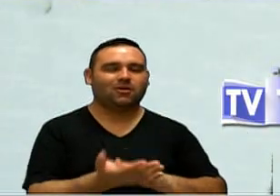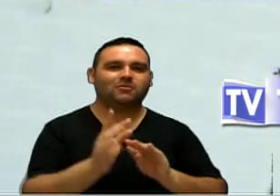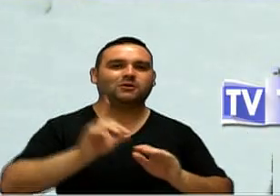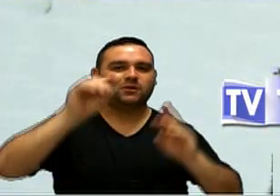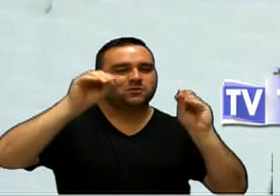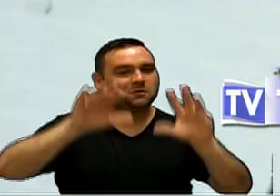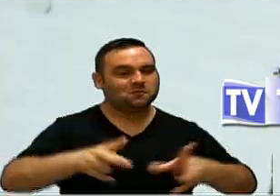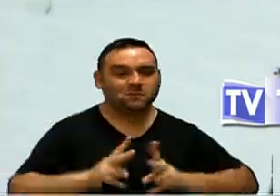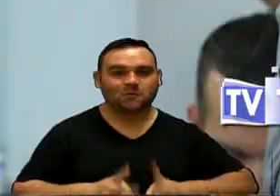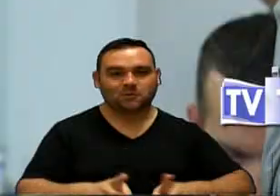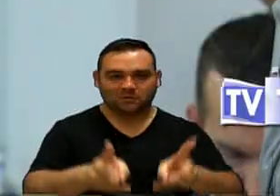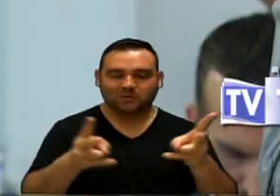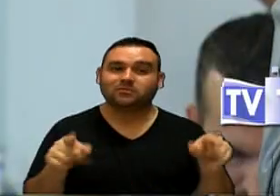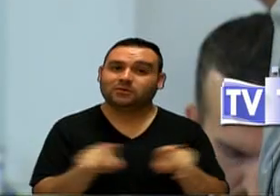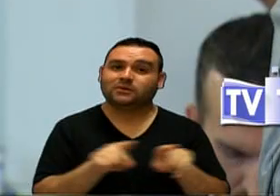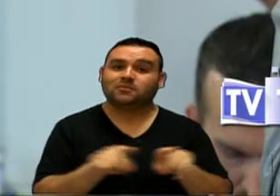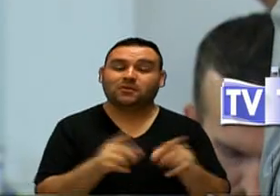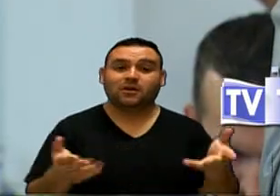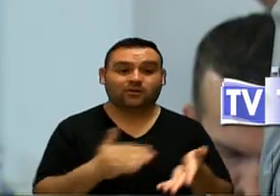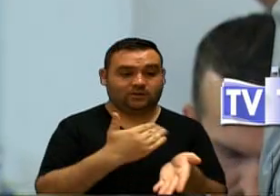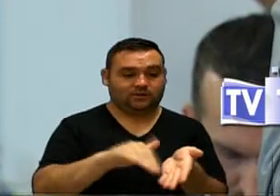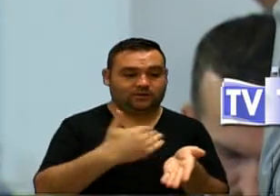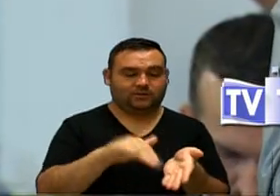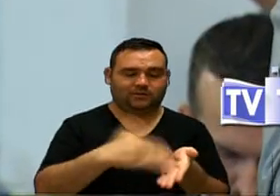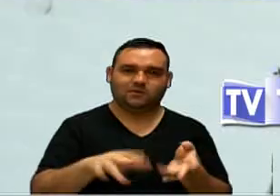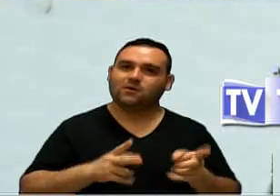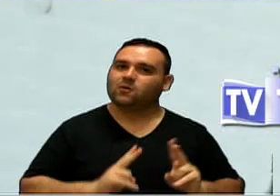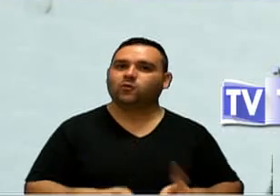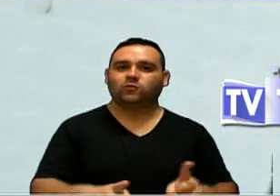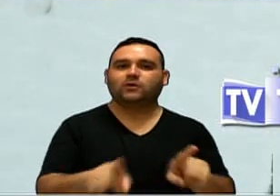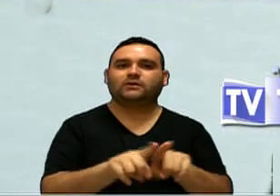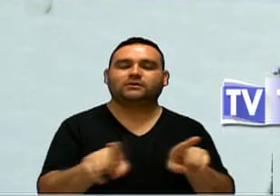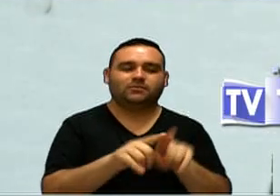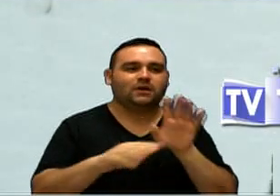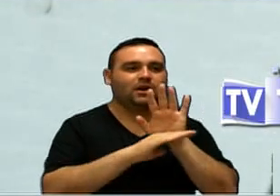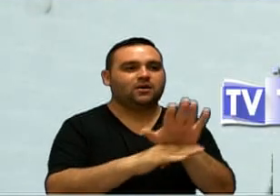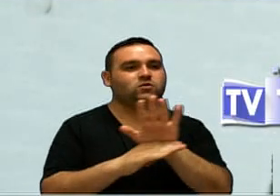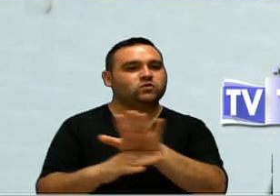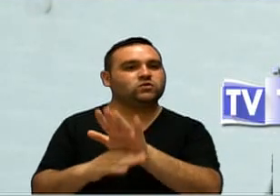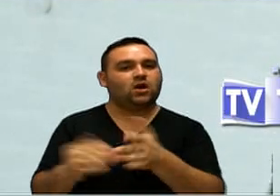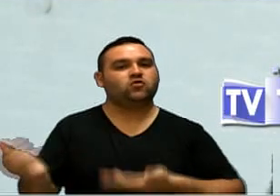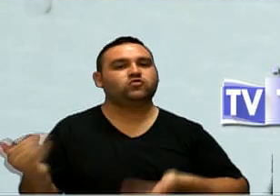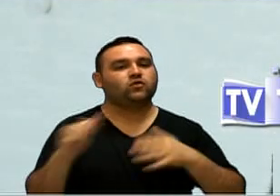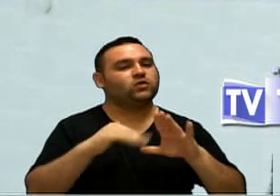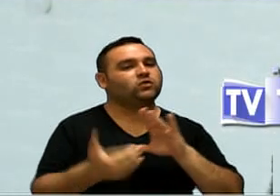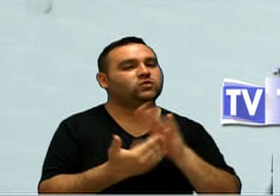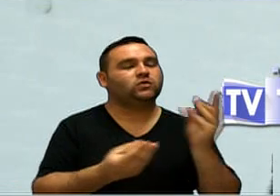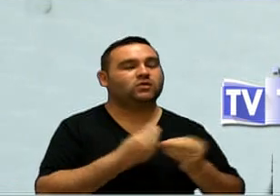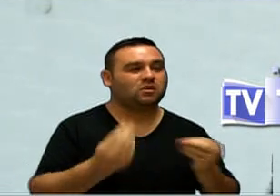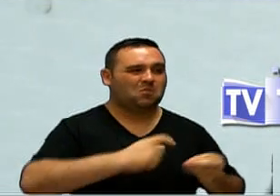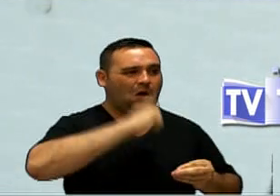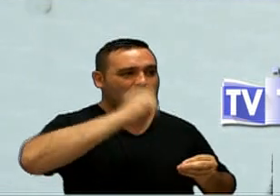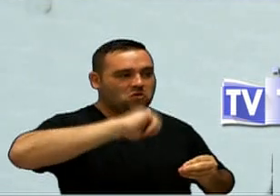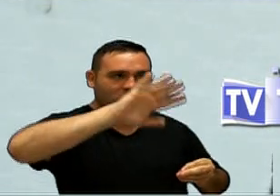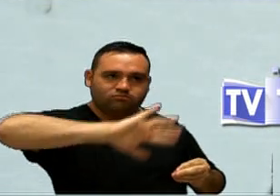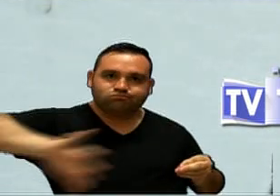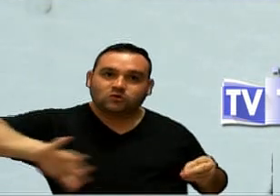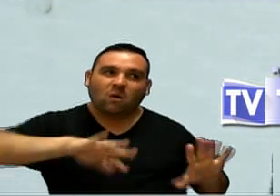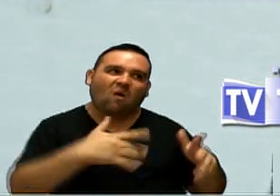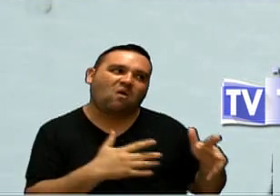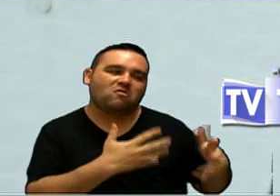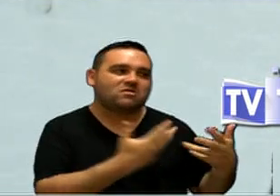Deus continue te abençoando. Amém. E que essa secretaria continue ajudando os jovens a sair das drogas ou a não